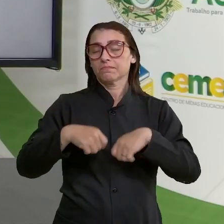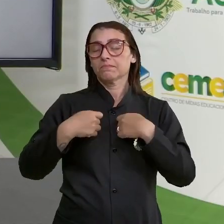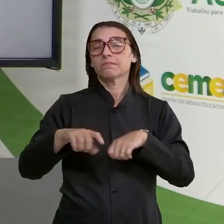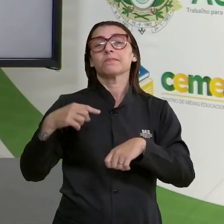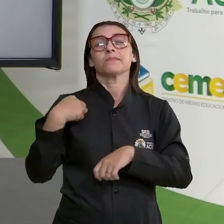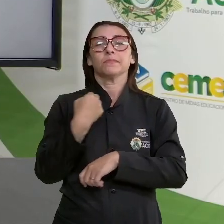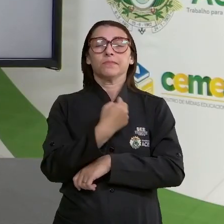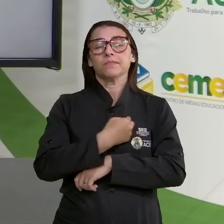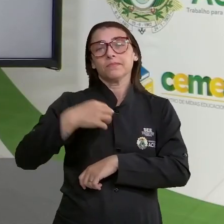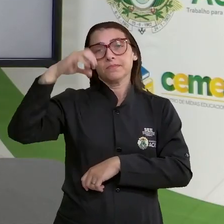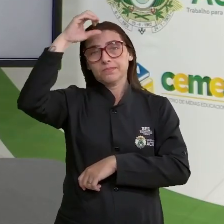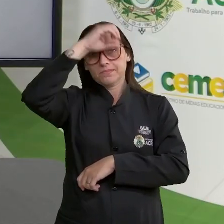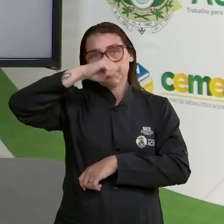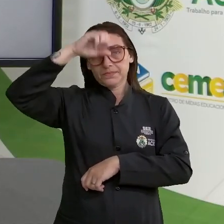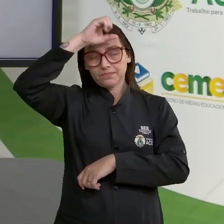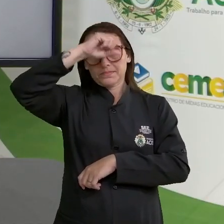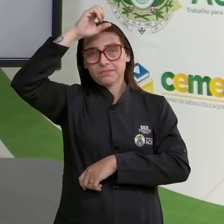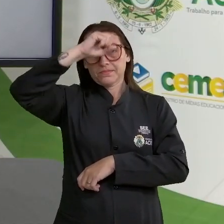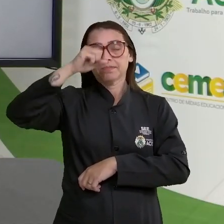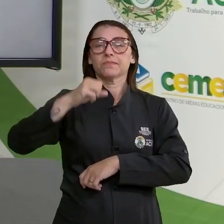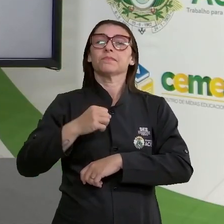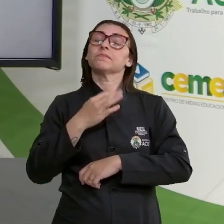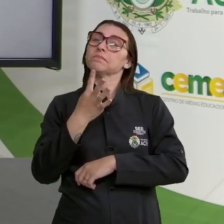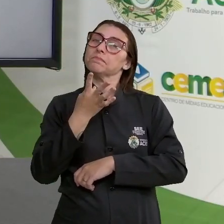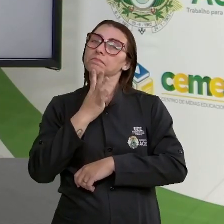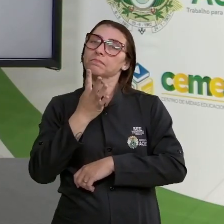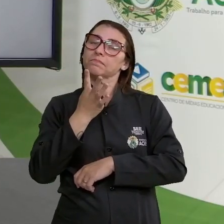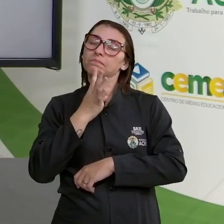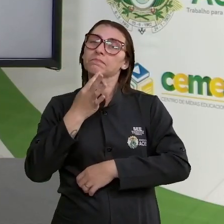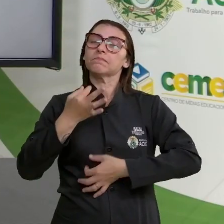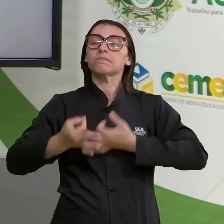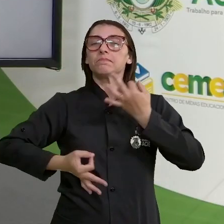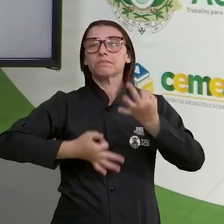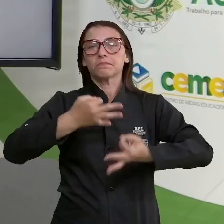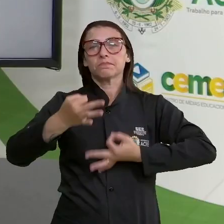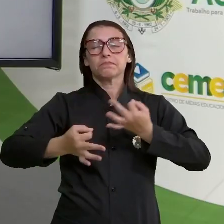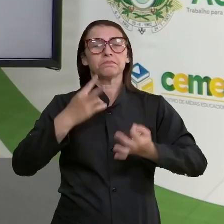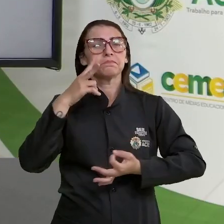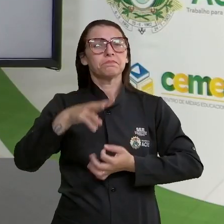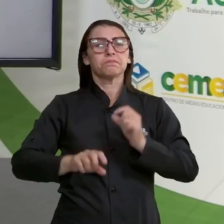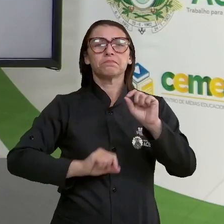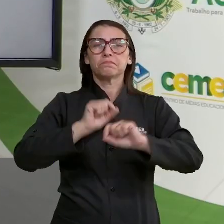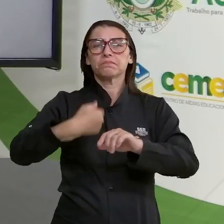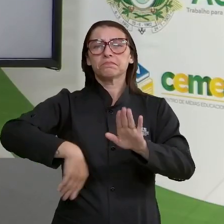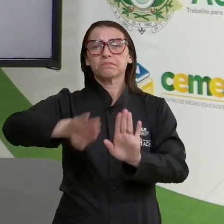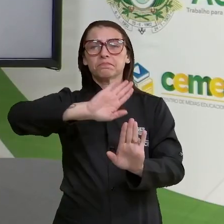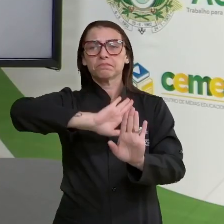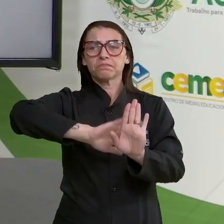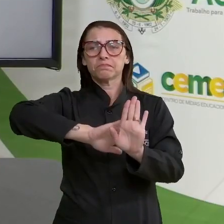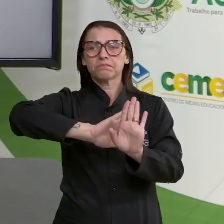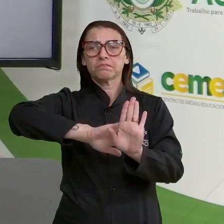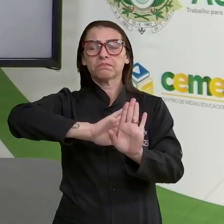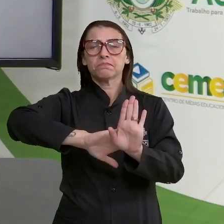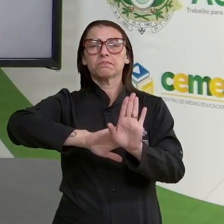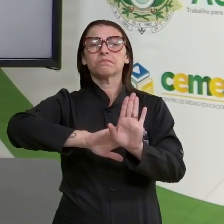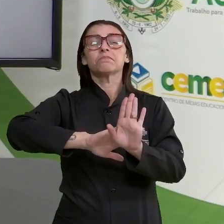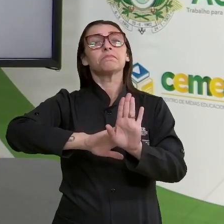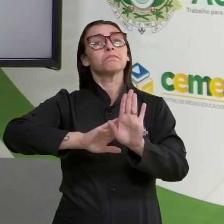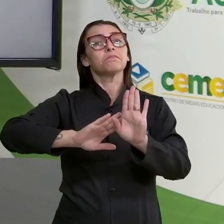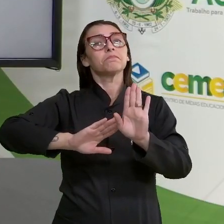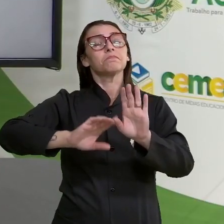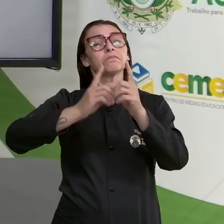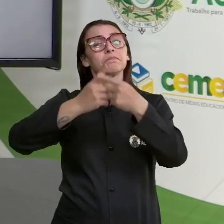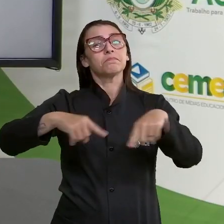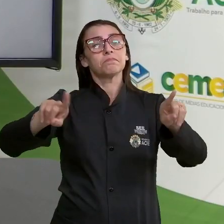gente aprenda a lidar e conhecer esses discursos, ver o que está por trás dos clipes